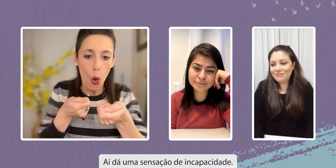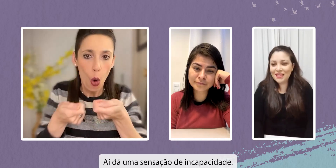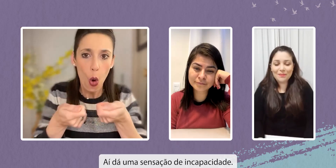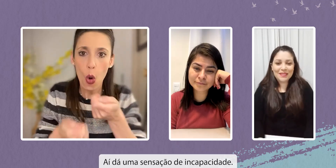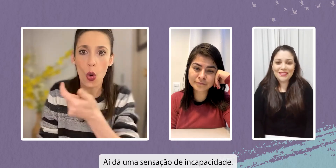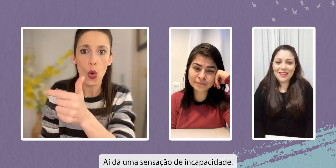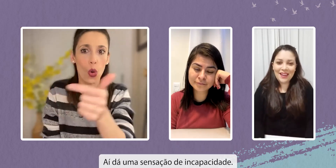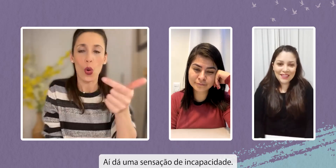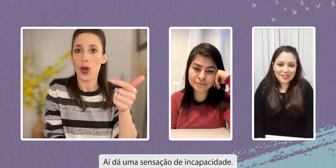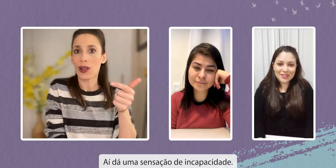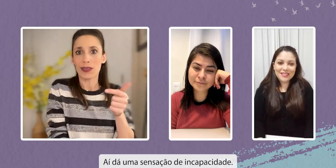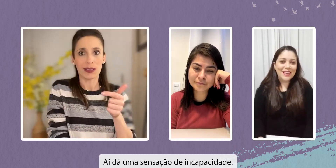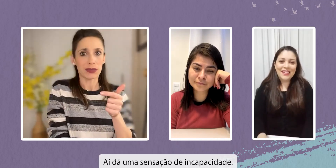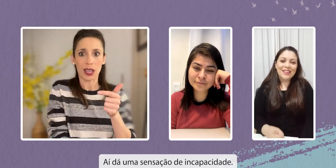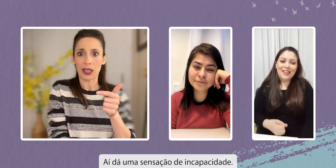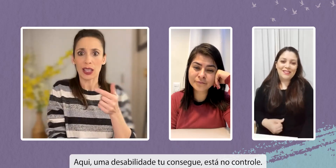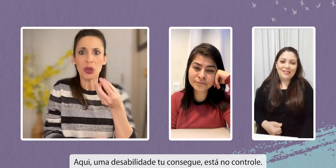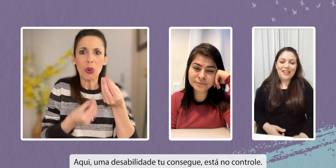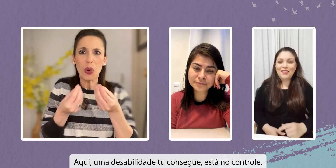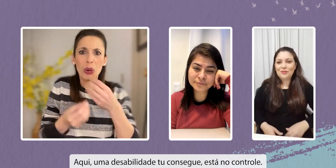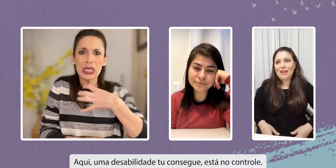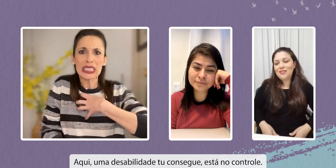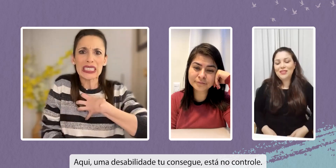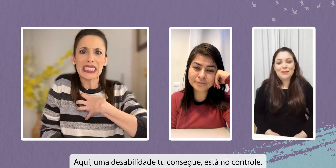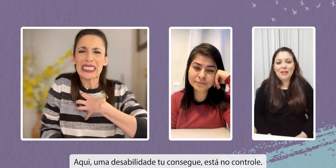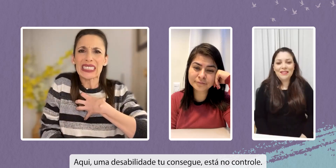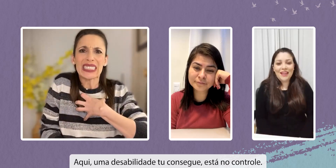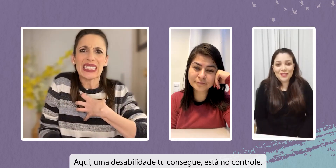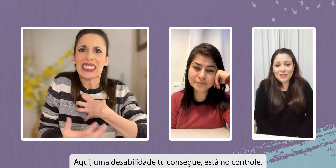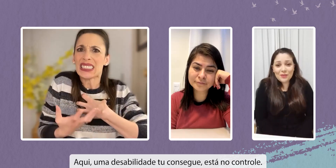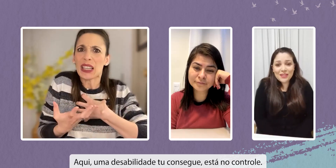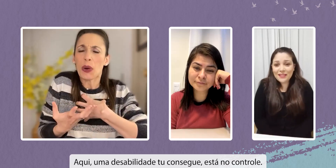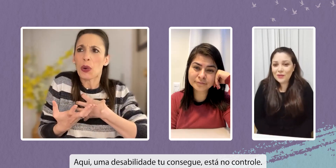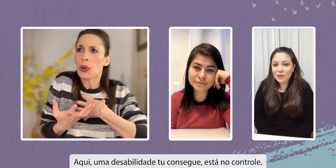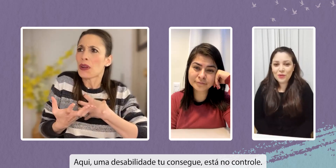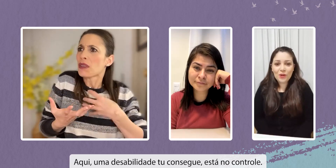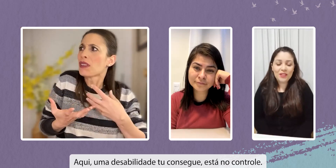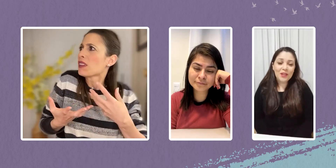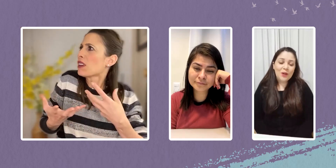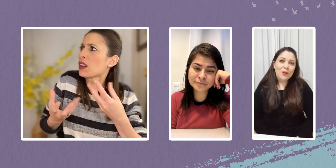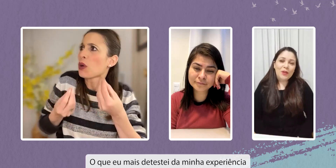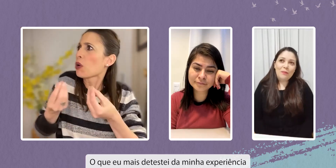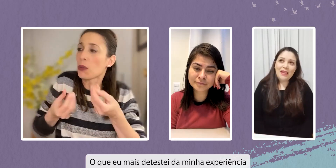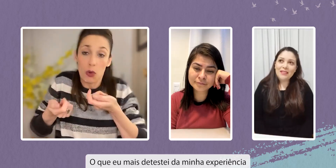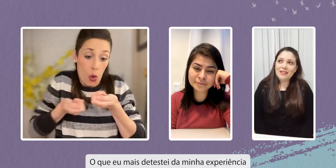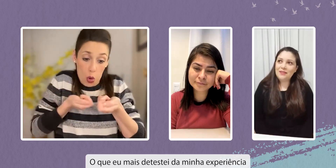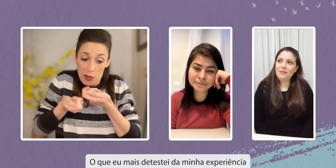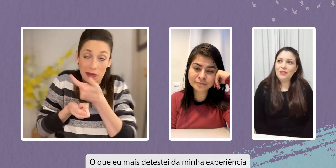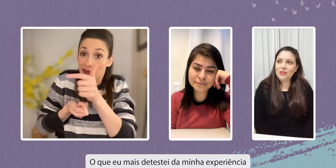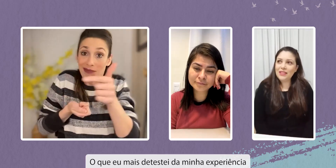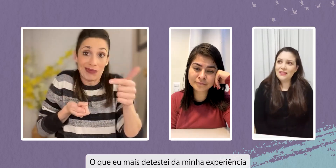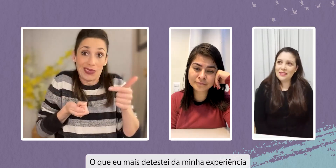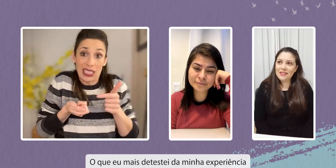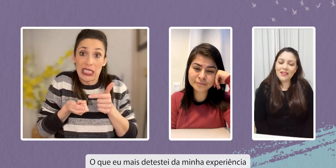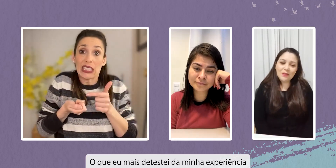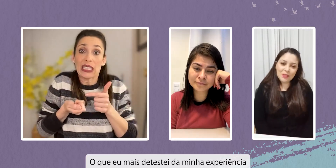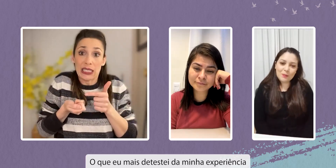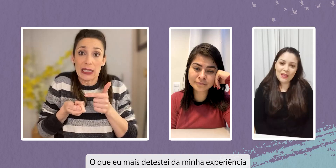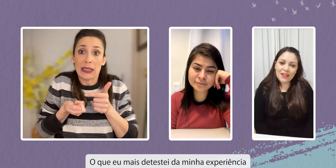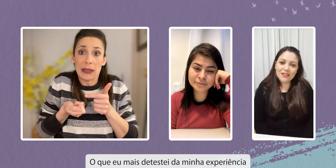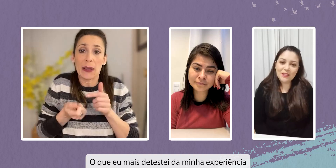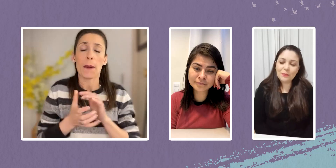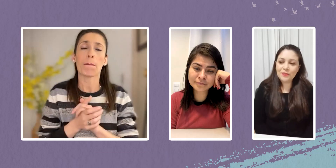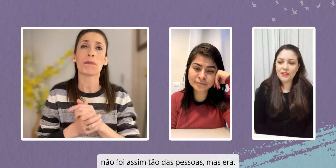de capacidade, de uma desabilidade, que você não consegue estar no controle. O que eu mais detestei